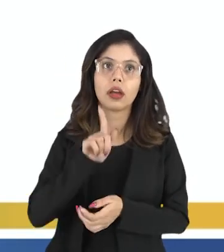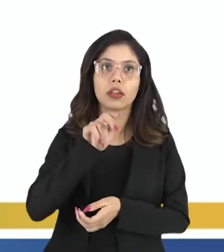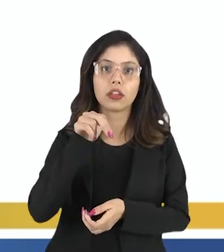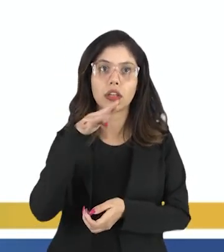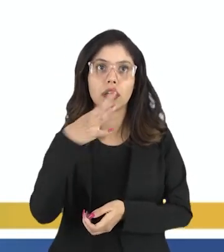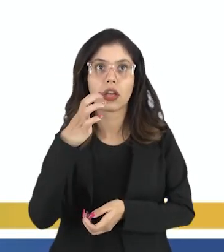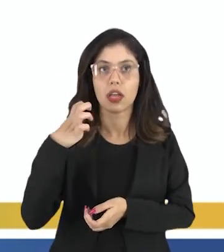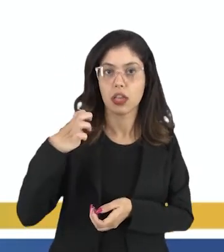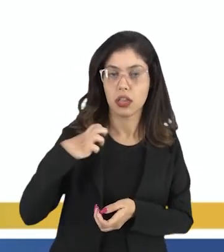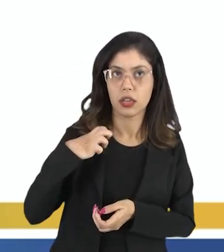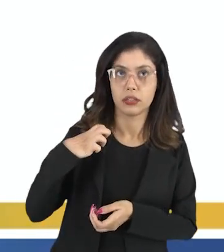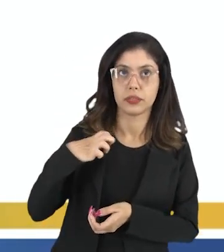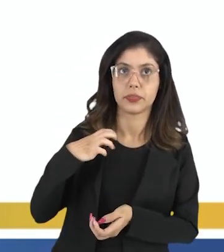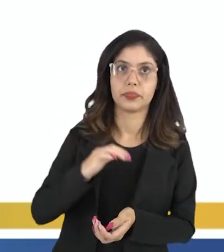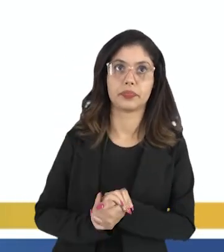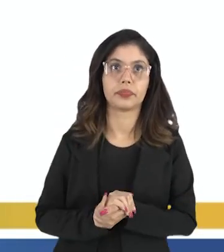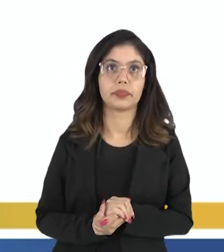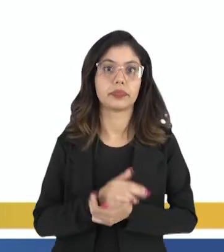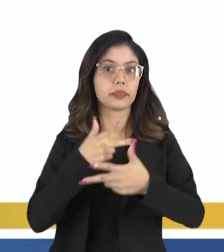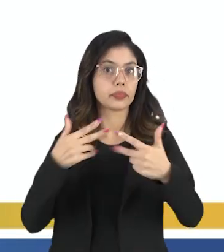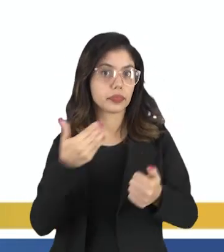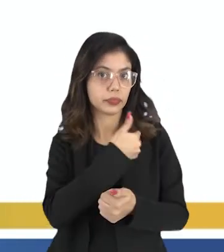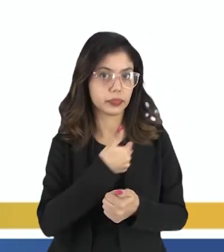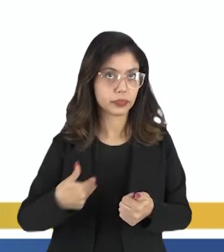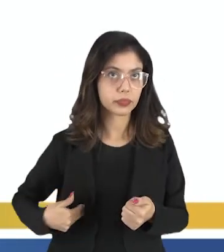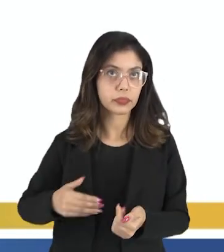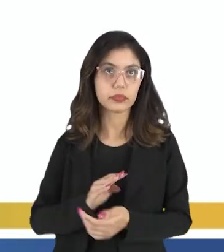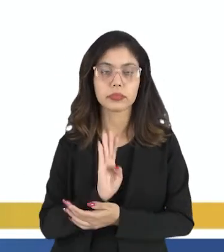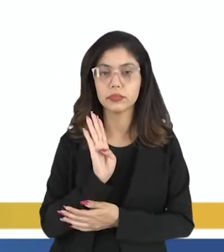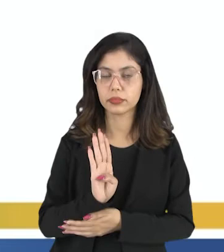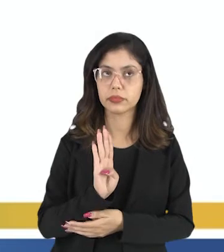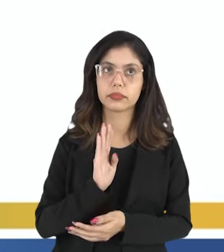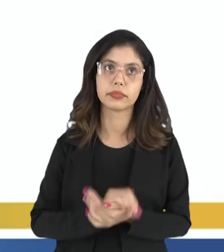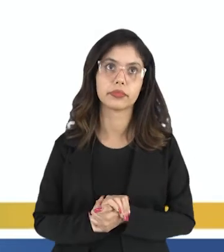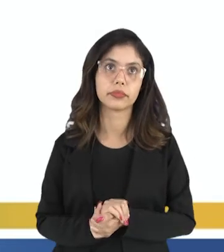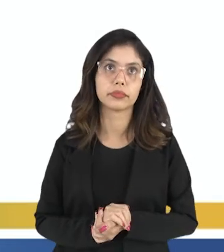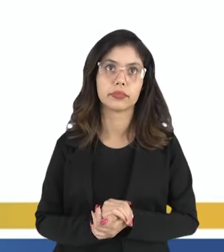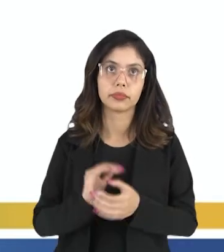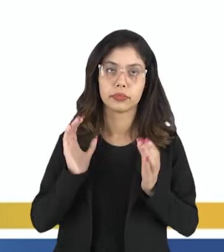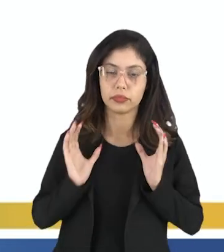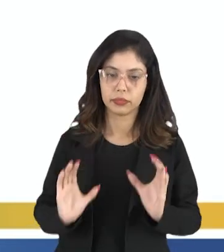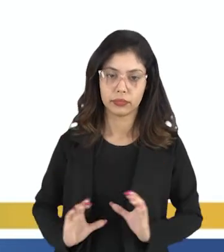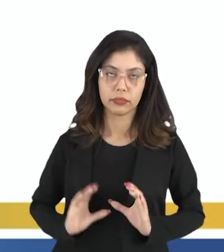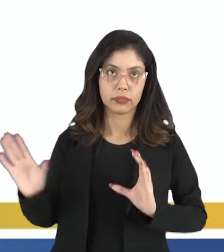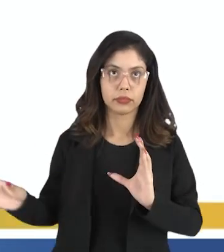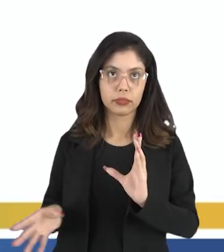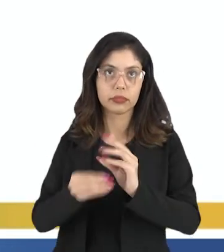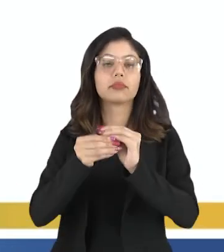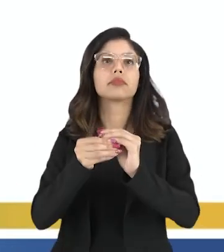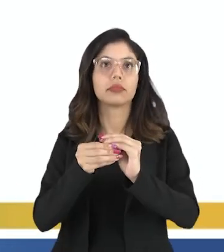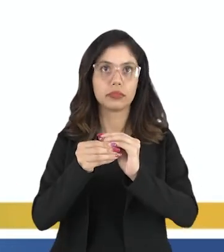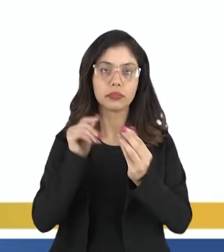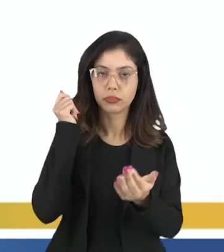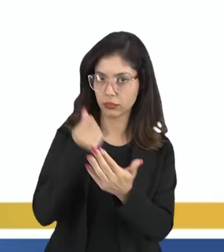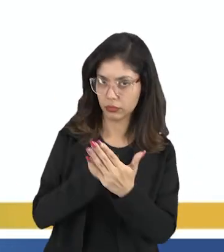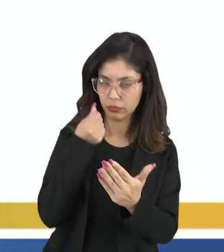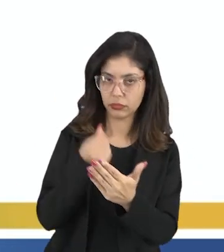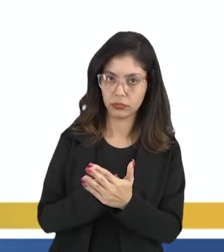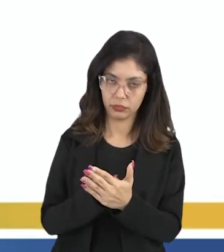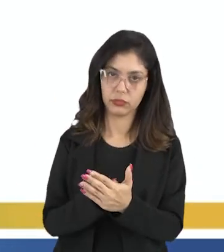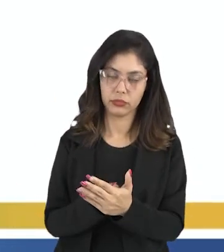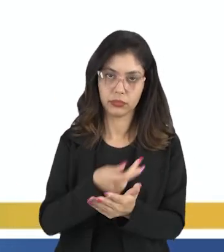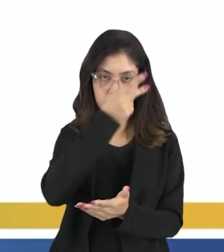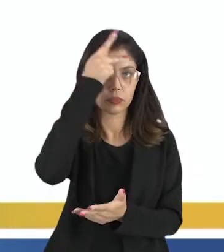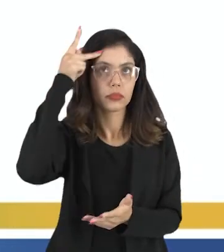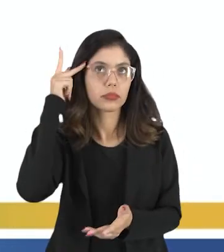gestão ética da coisa pública. Alternativa B. A cidadania coloca a exigência